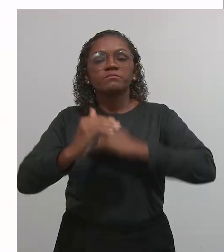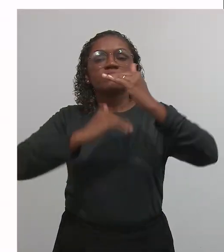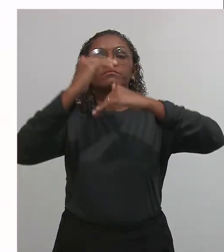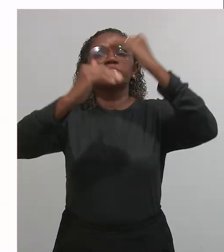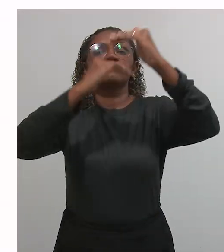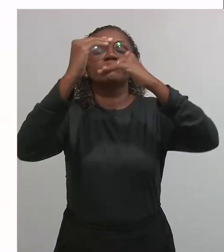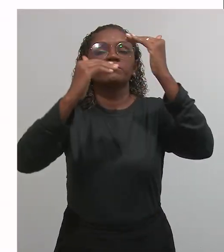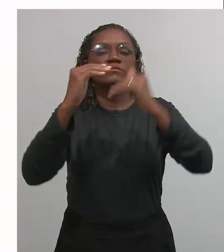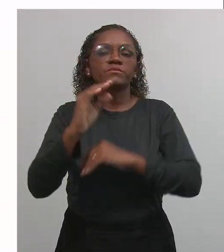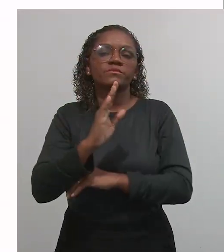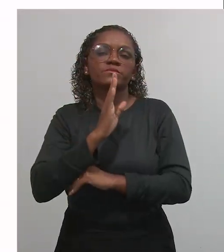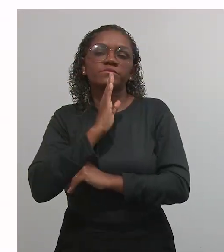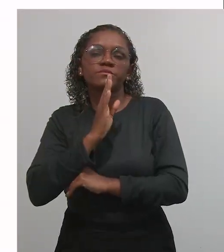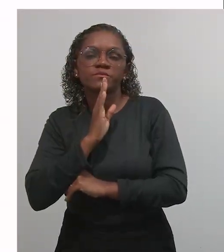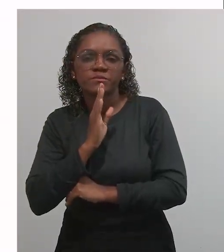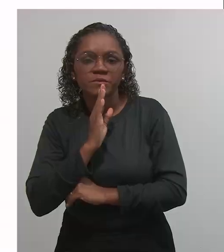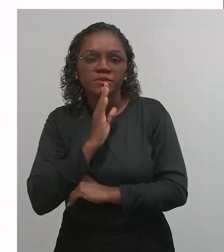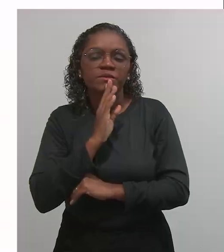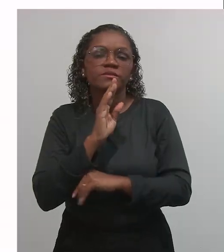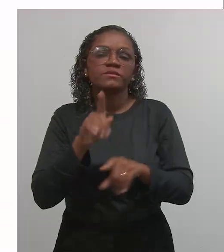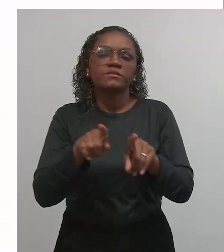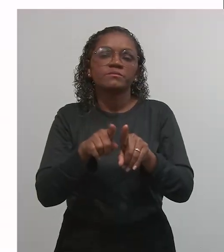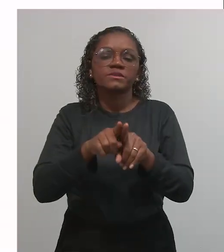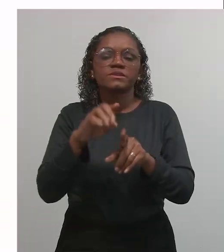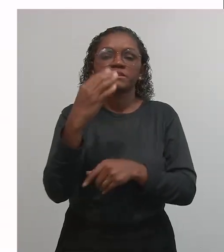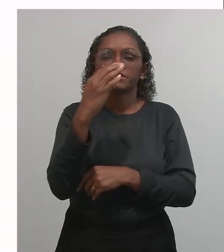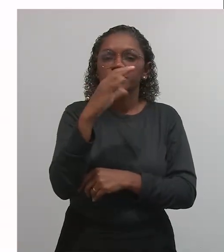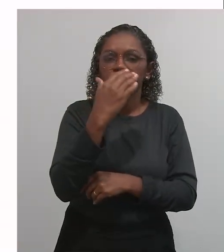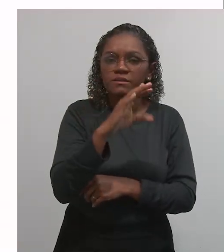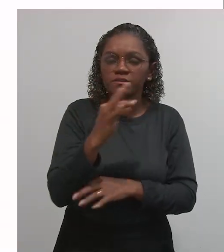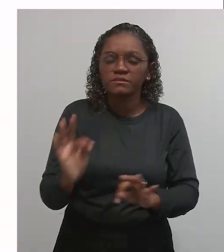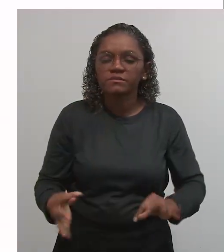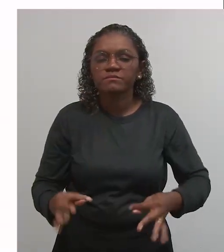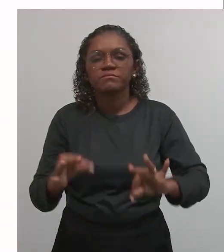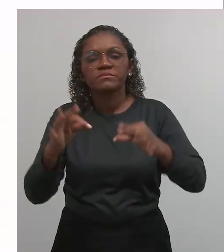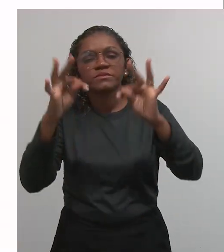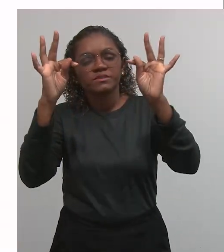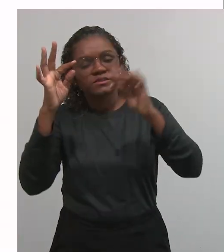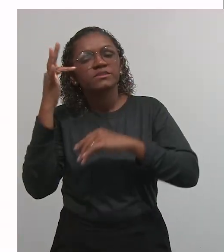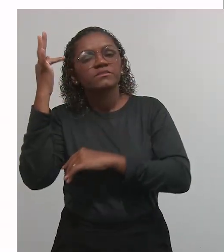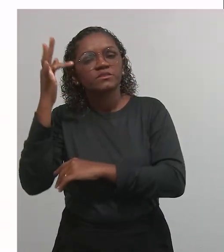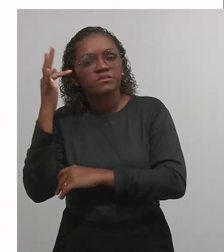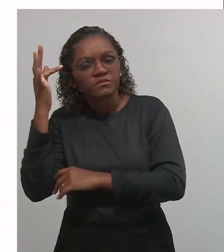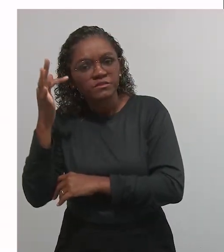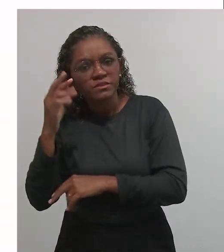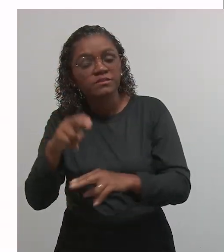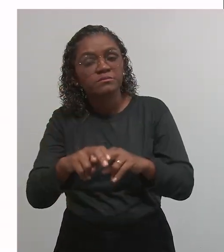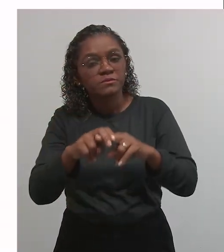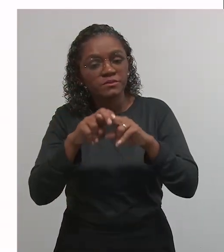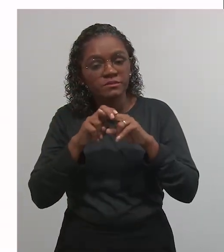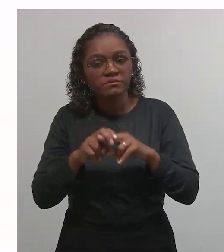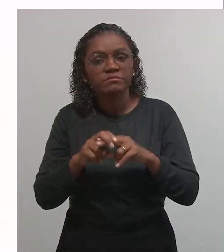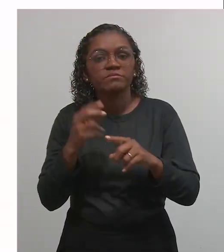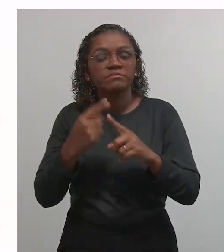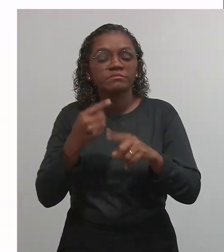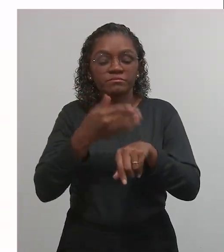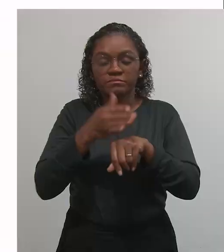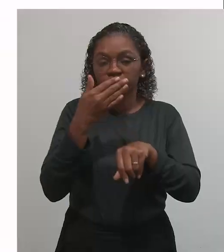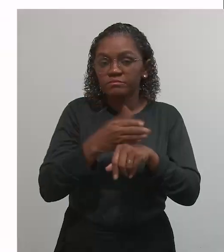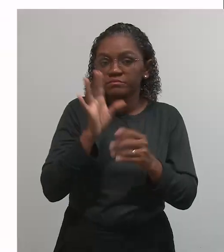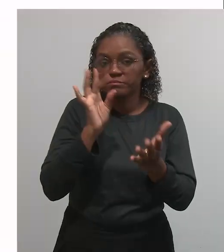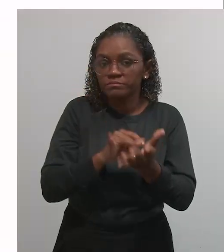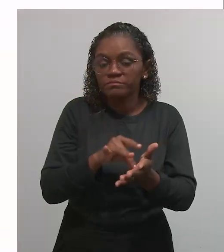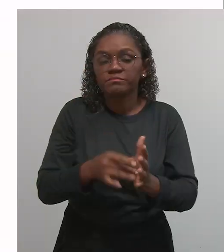nós desenvolvemos a ciência, a tecnologia, a filosofia, né? A partir desses conhecimentos